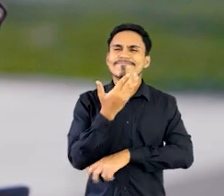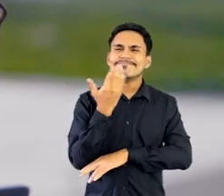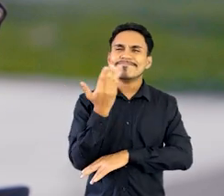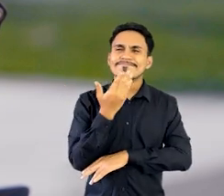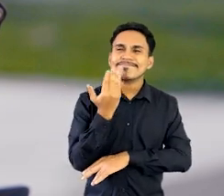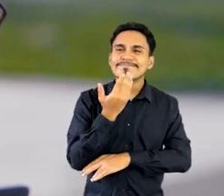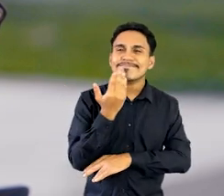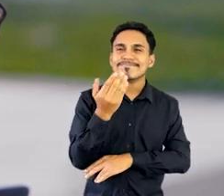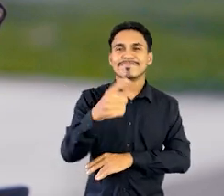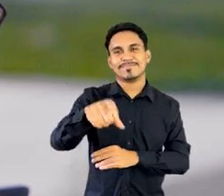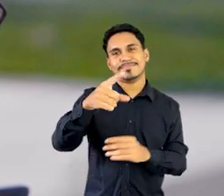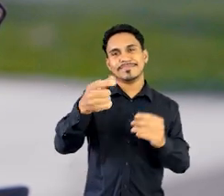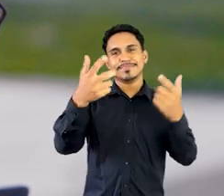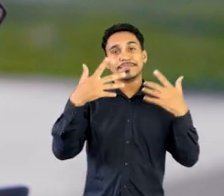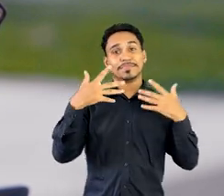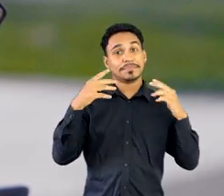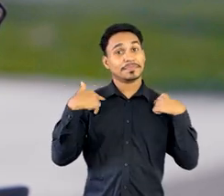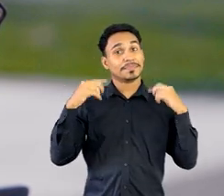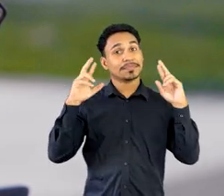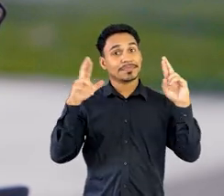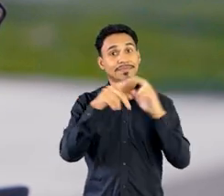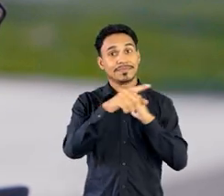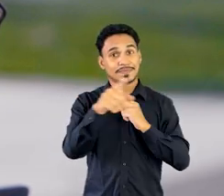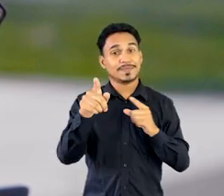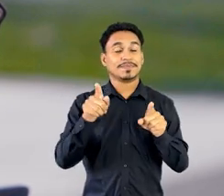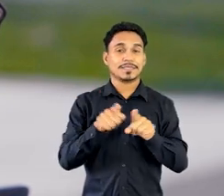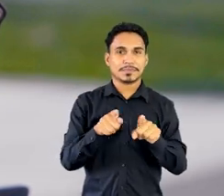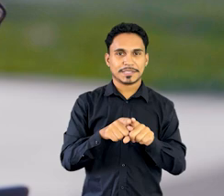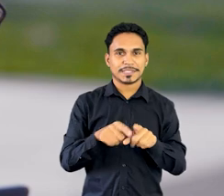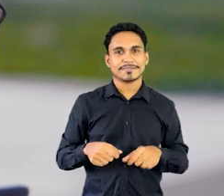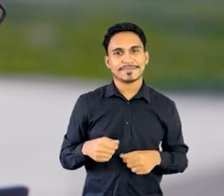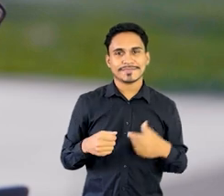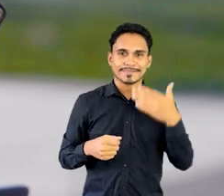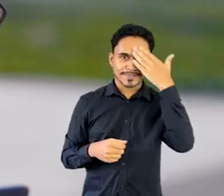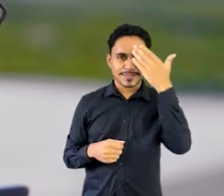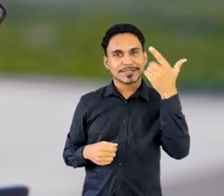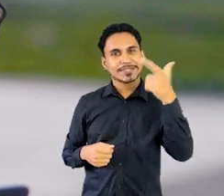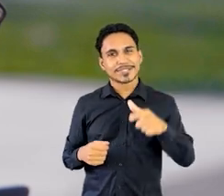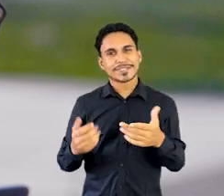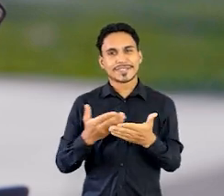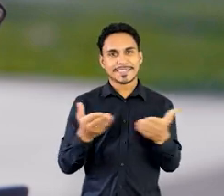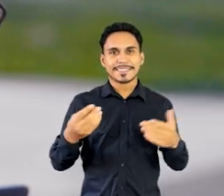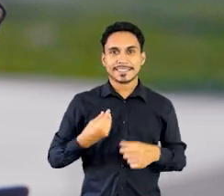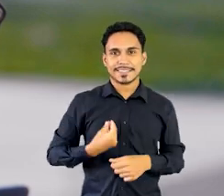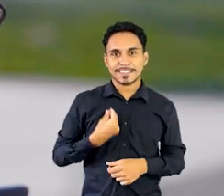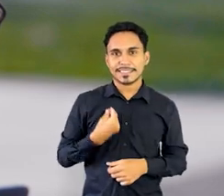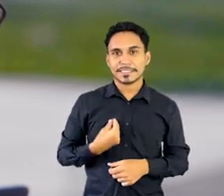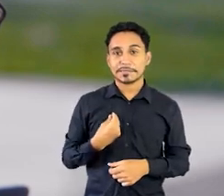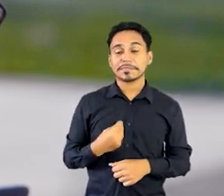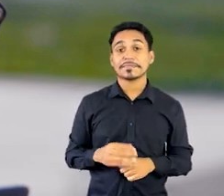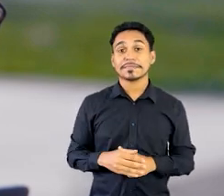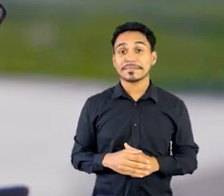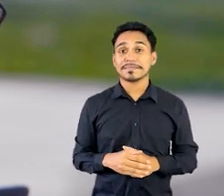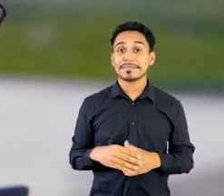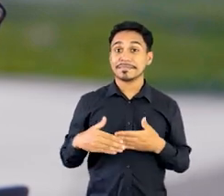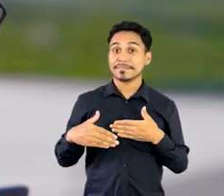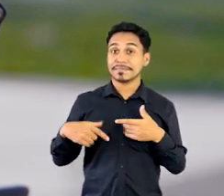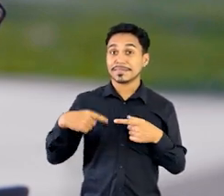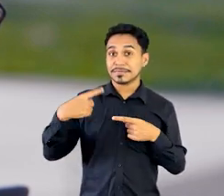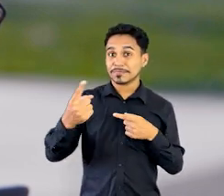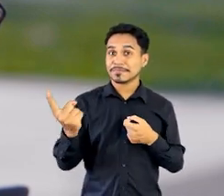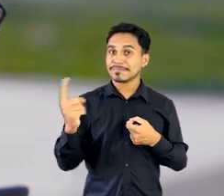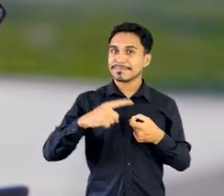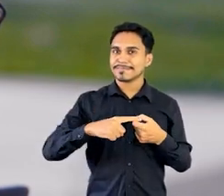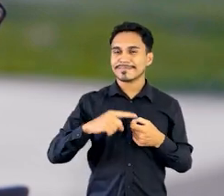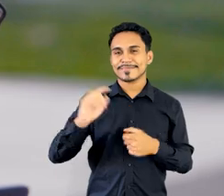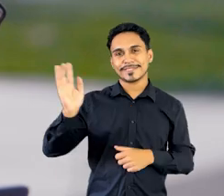aproveitei muito tudo que vocês trouxeram eu espero que todo mundo também eu agradeço mais uma vez a presença de vocês a gente